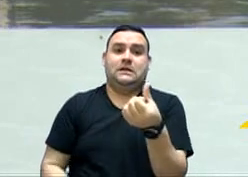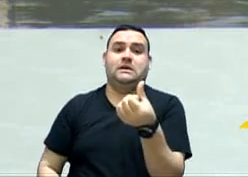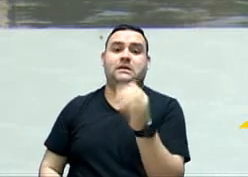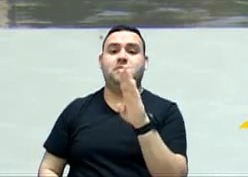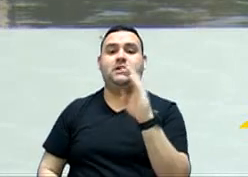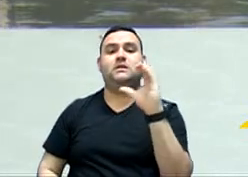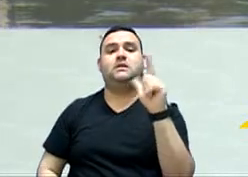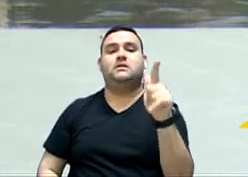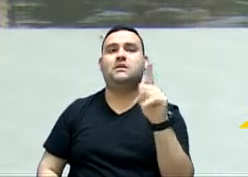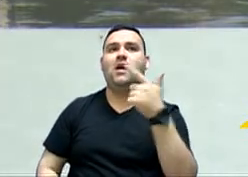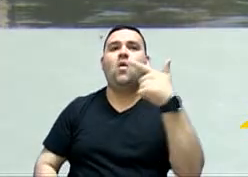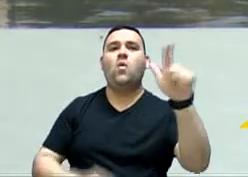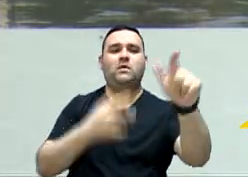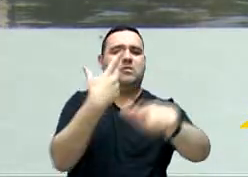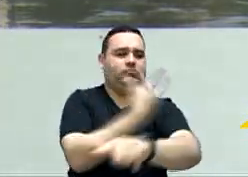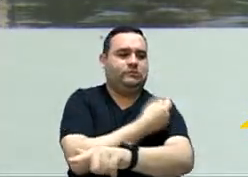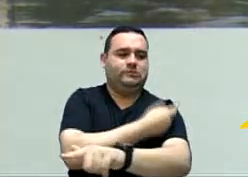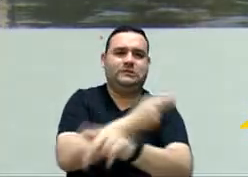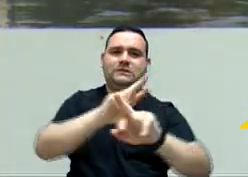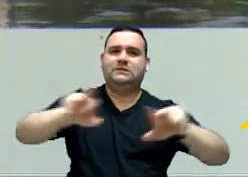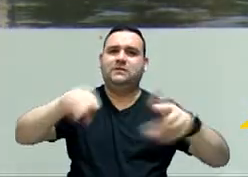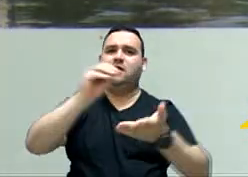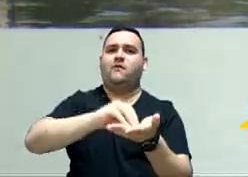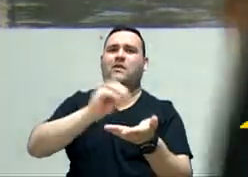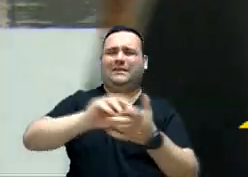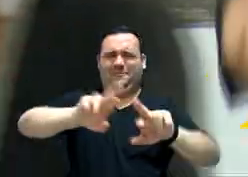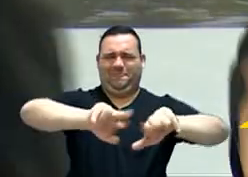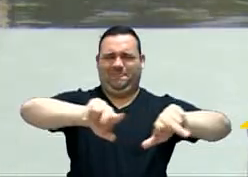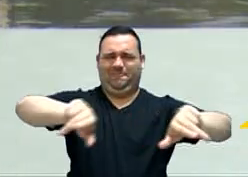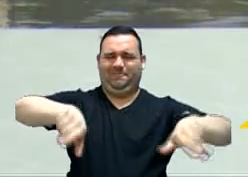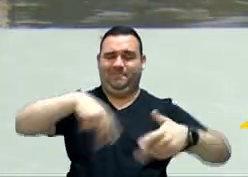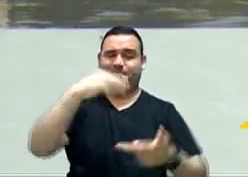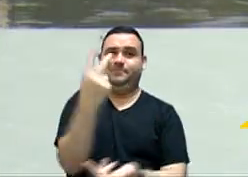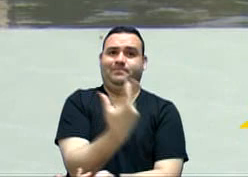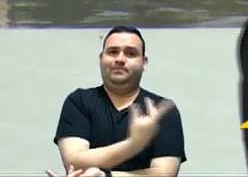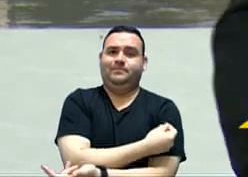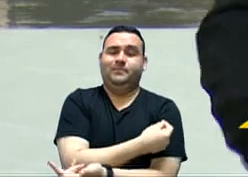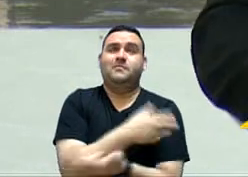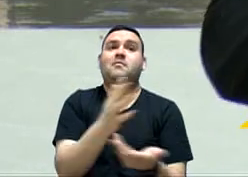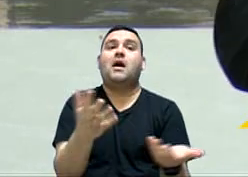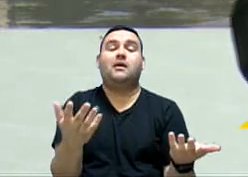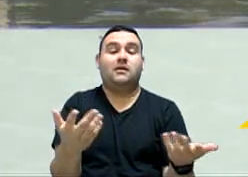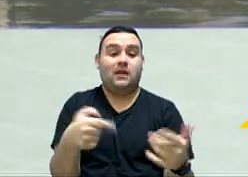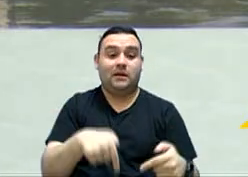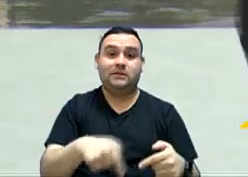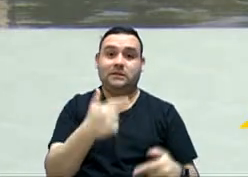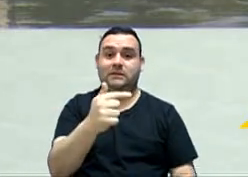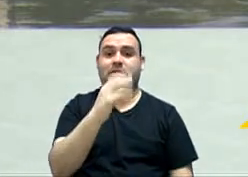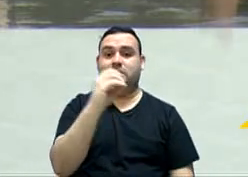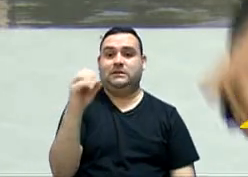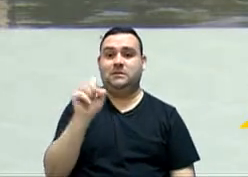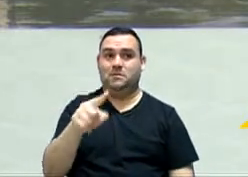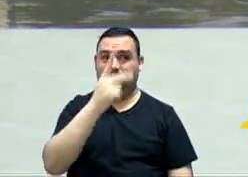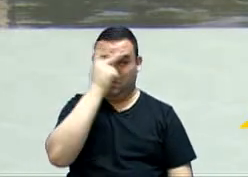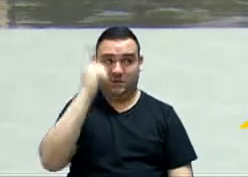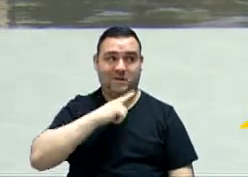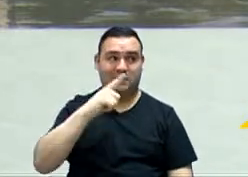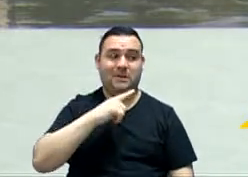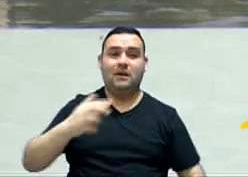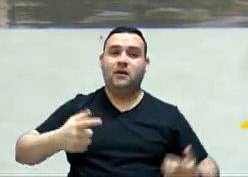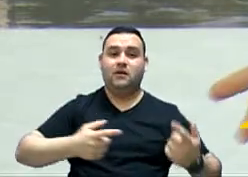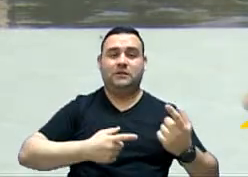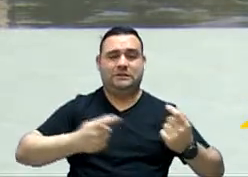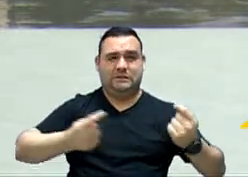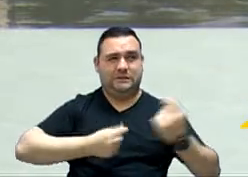BCG, sem outras vacinas também, são várias vacinas, pastor Apolo. Agora uma cidade de 700 mil habitantes, que está